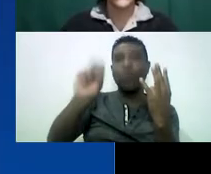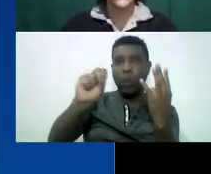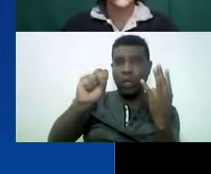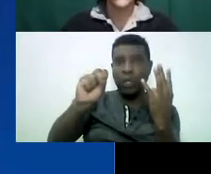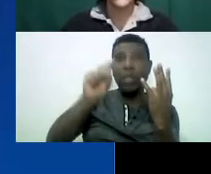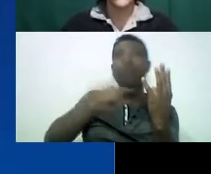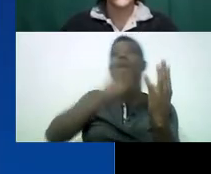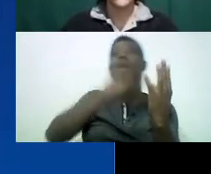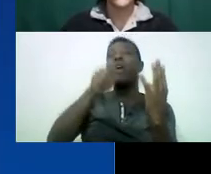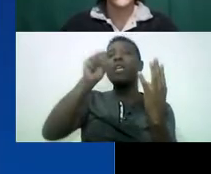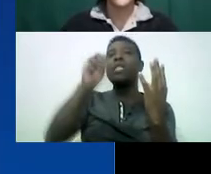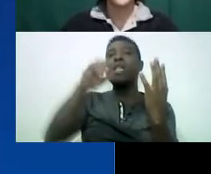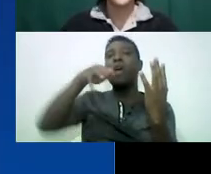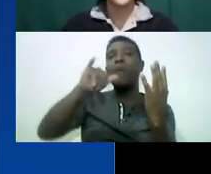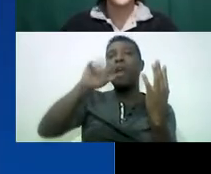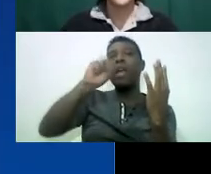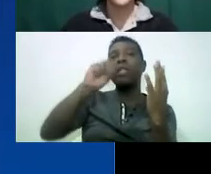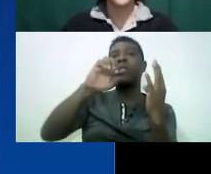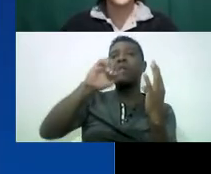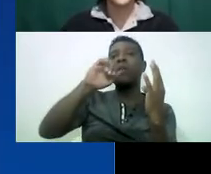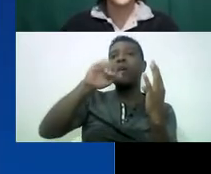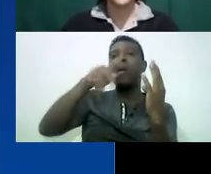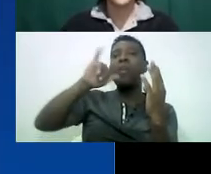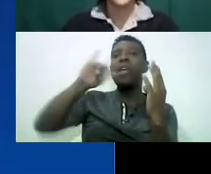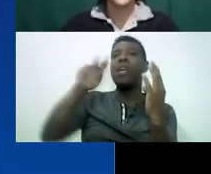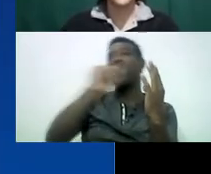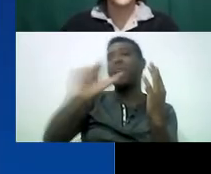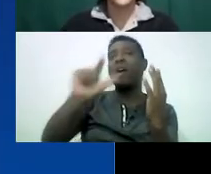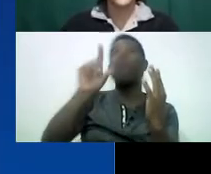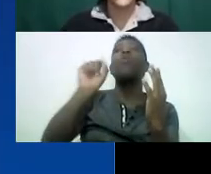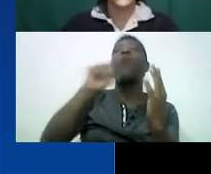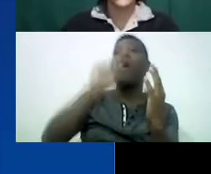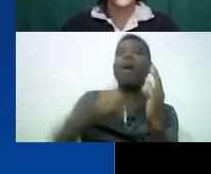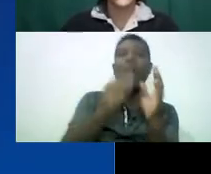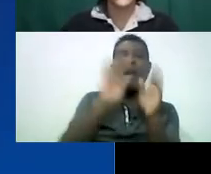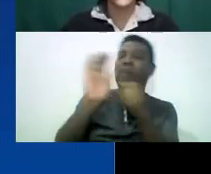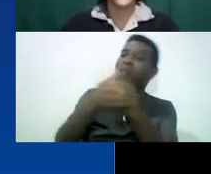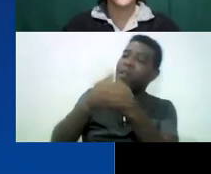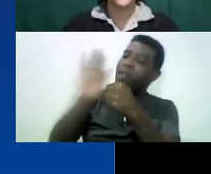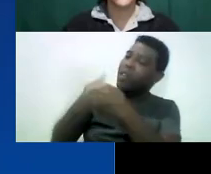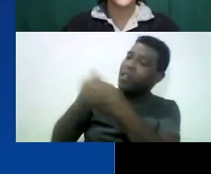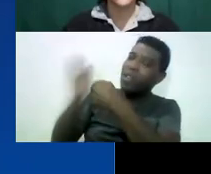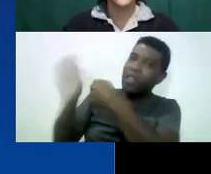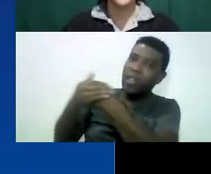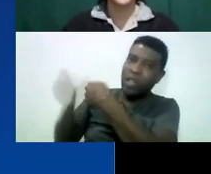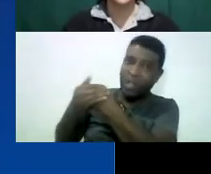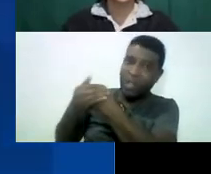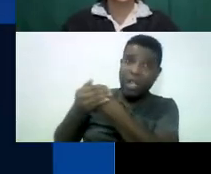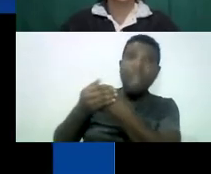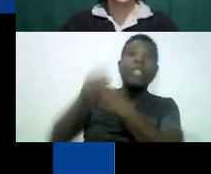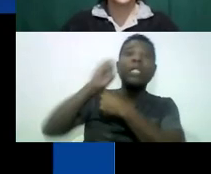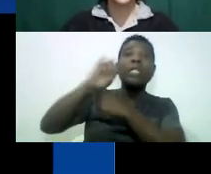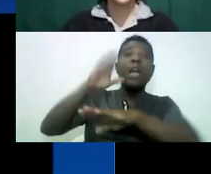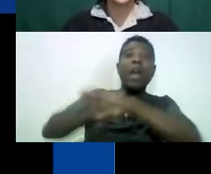coluna cervical. Tá? Então, são músculos estabilizadores. Tirei esses músculos, tá? Eu tenho músculos